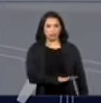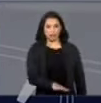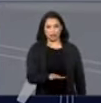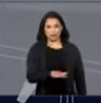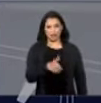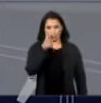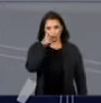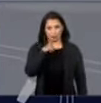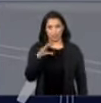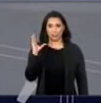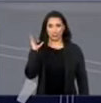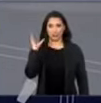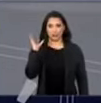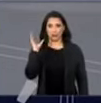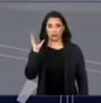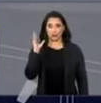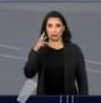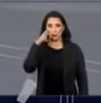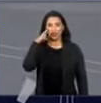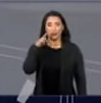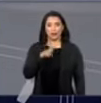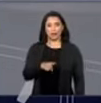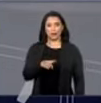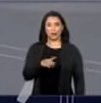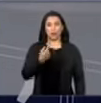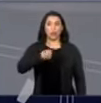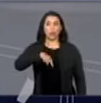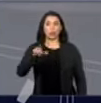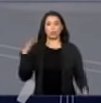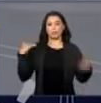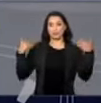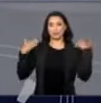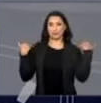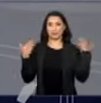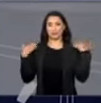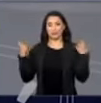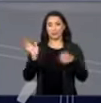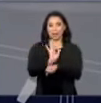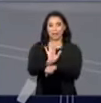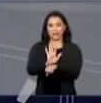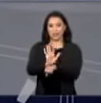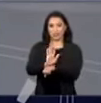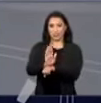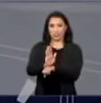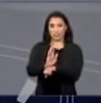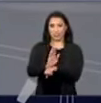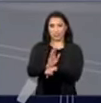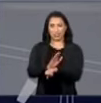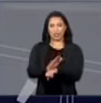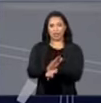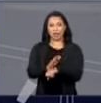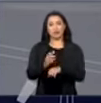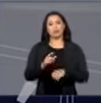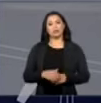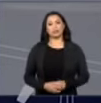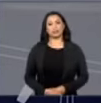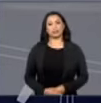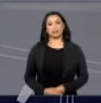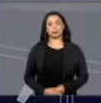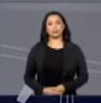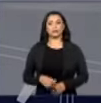um comentário antes de sair para o cinema, onde eu ia em tempos em que